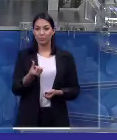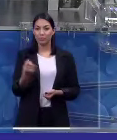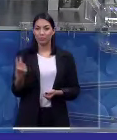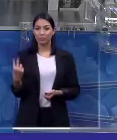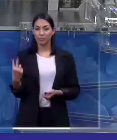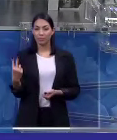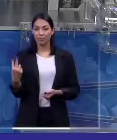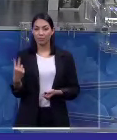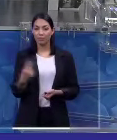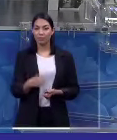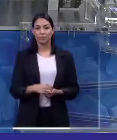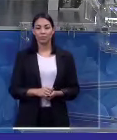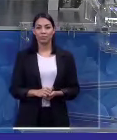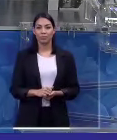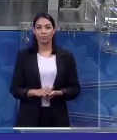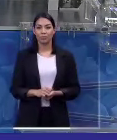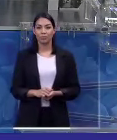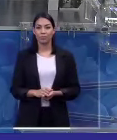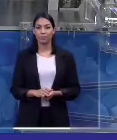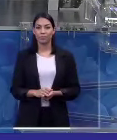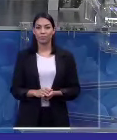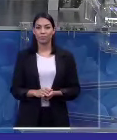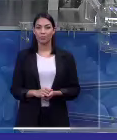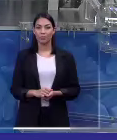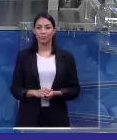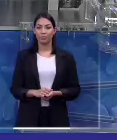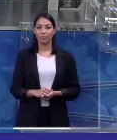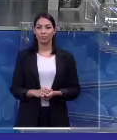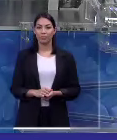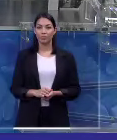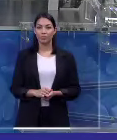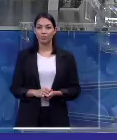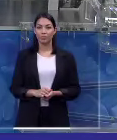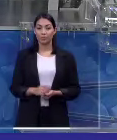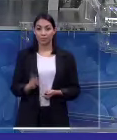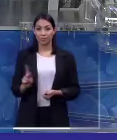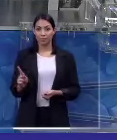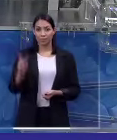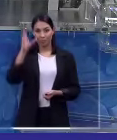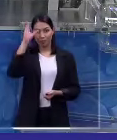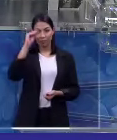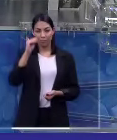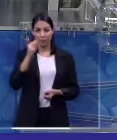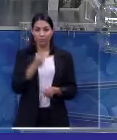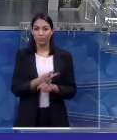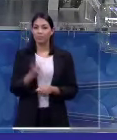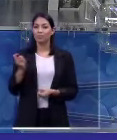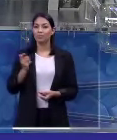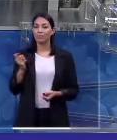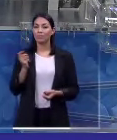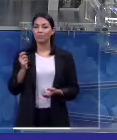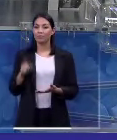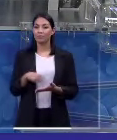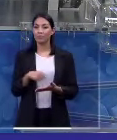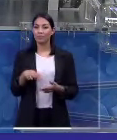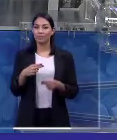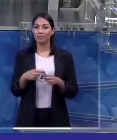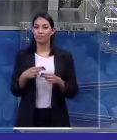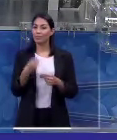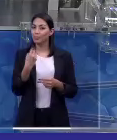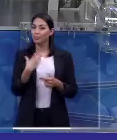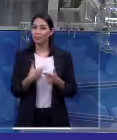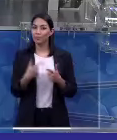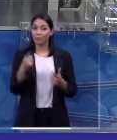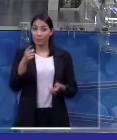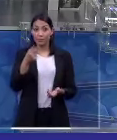62. Amarela, 62. Todas as noites, milhões em prêmios nas Loterias Caixa. Boa sorte para